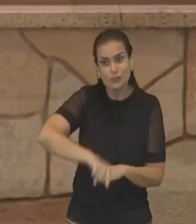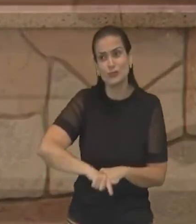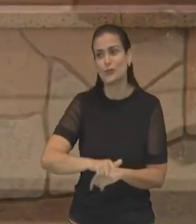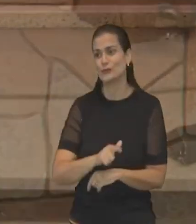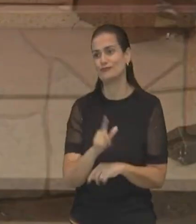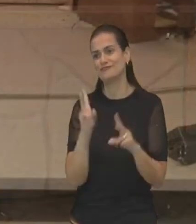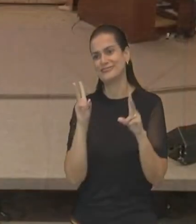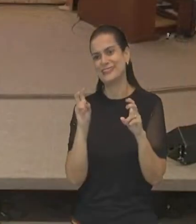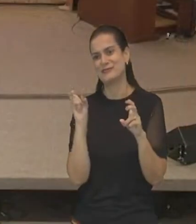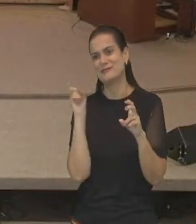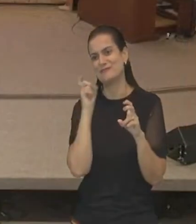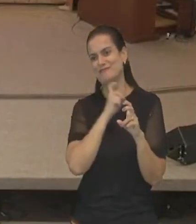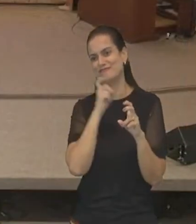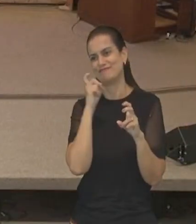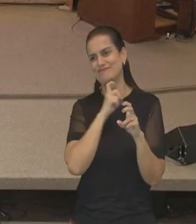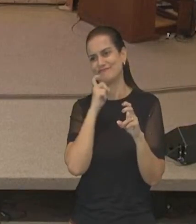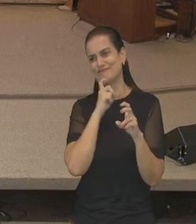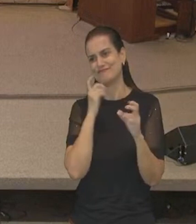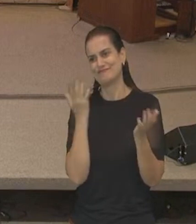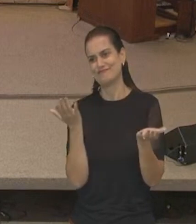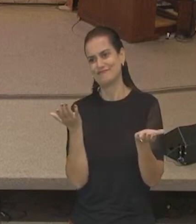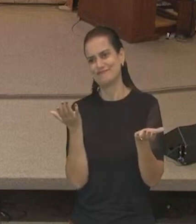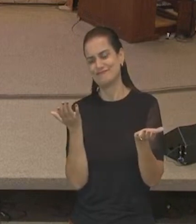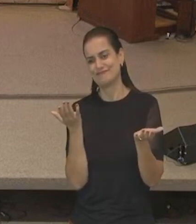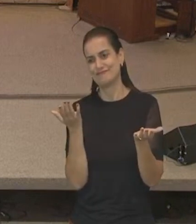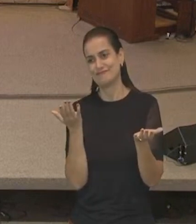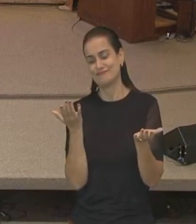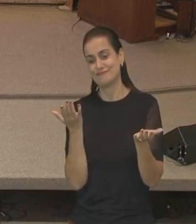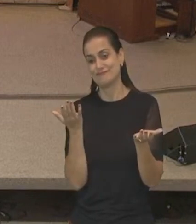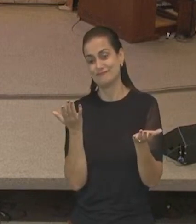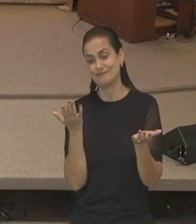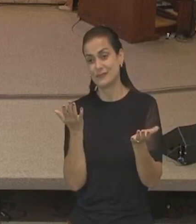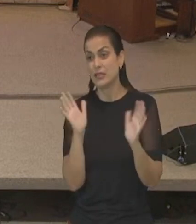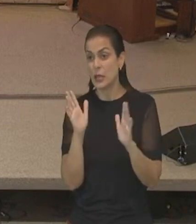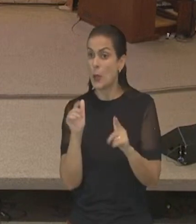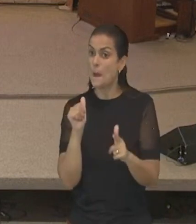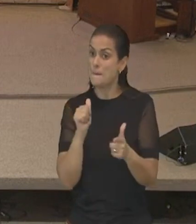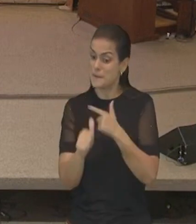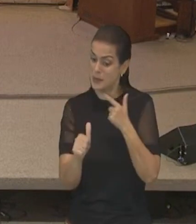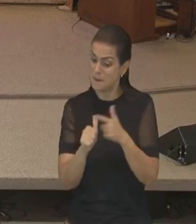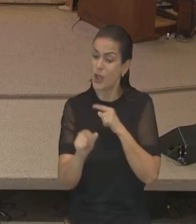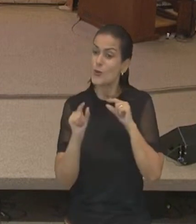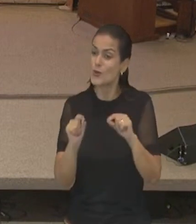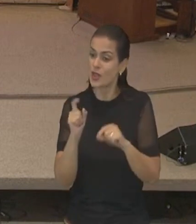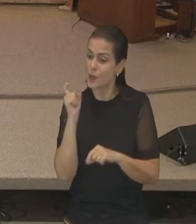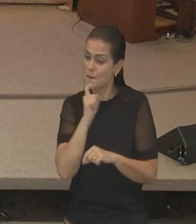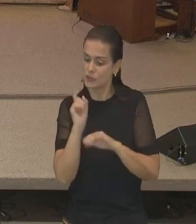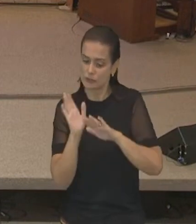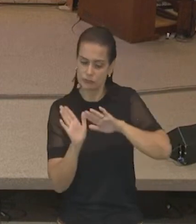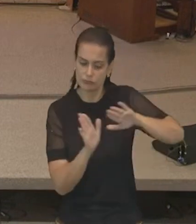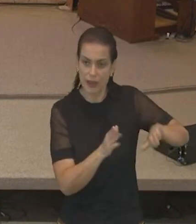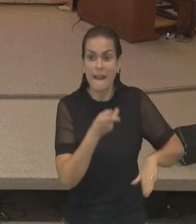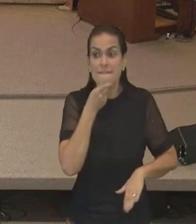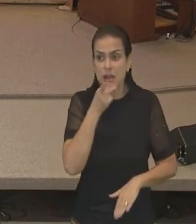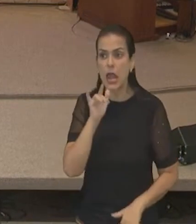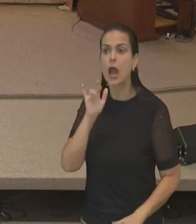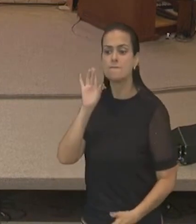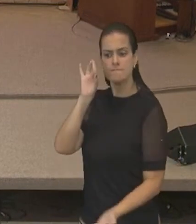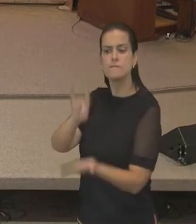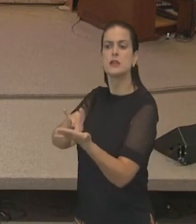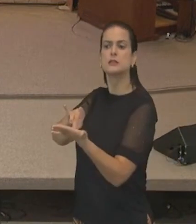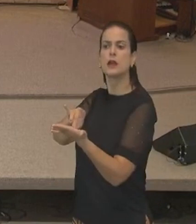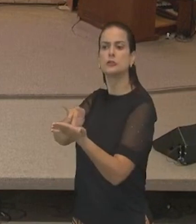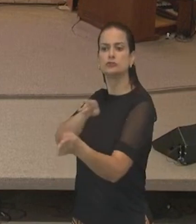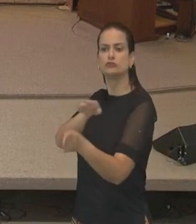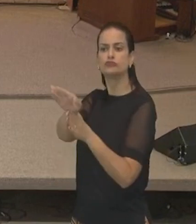mentira. Por isso, diz o verso 25, deixando a mentira, fale cada um a verdade com o seu próximo, porque